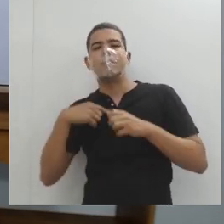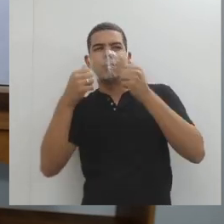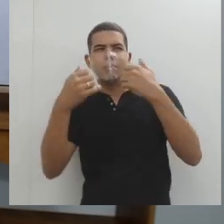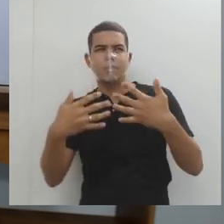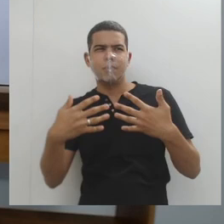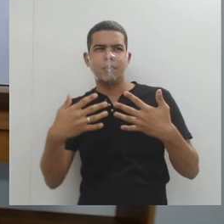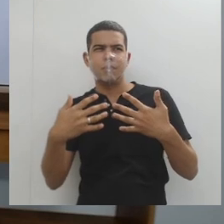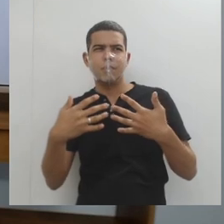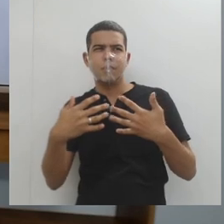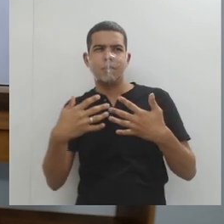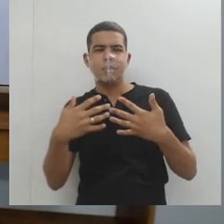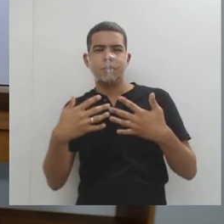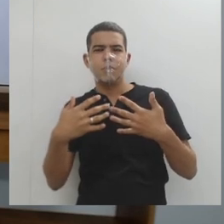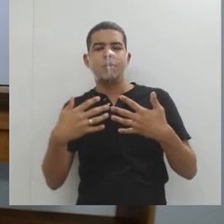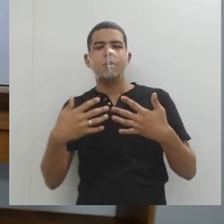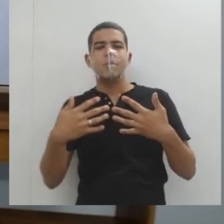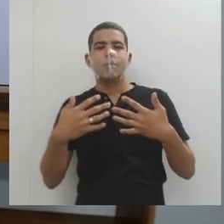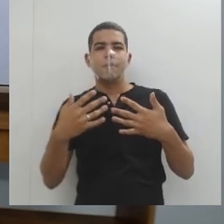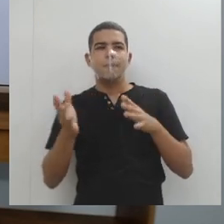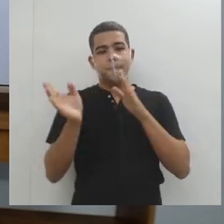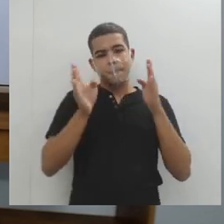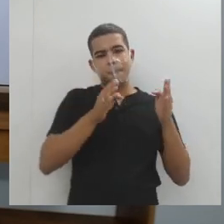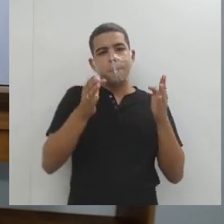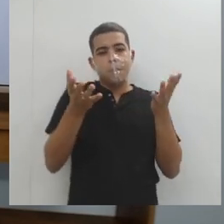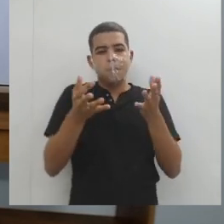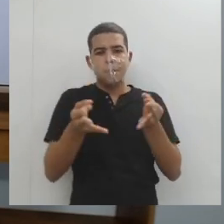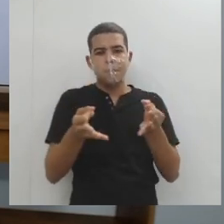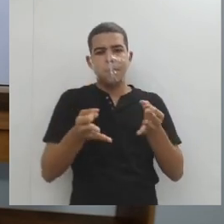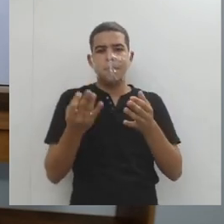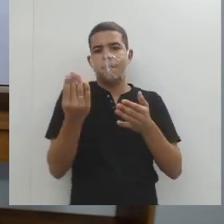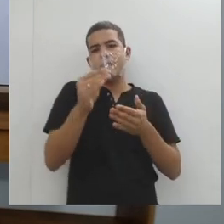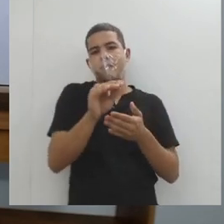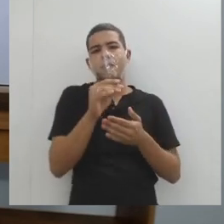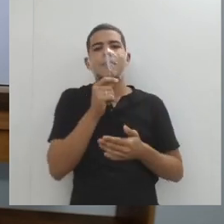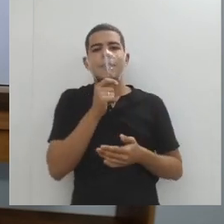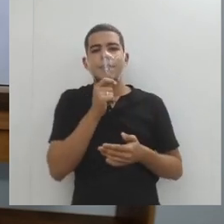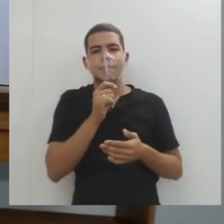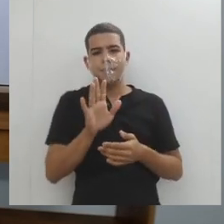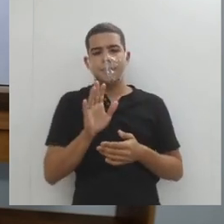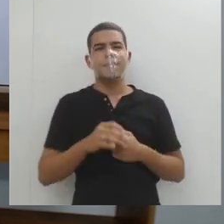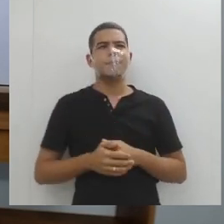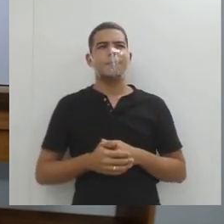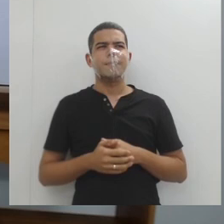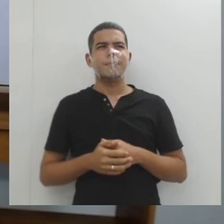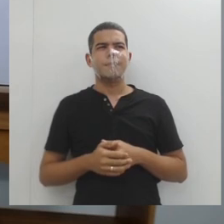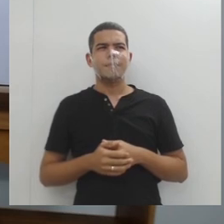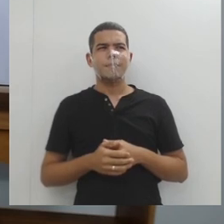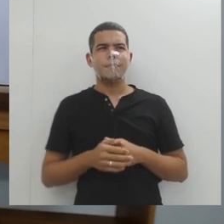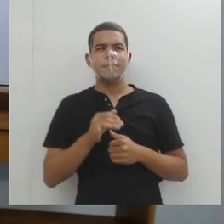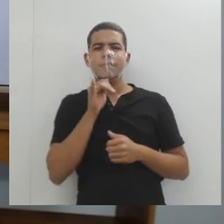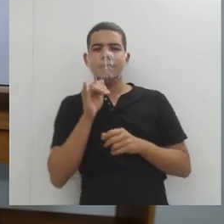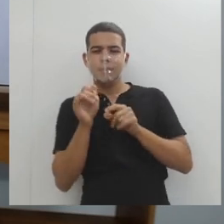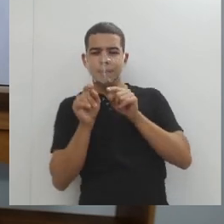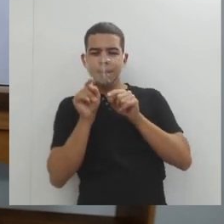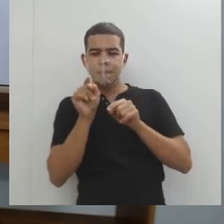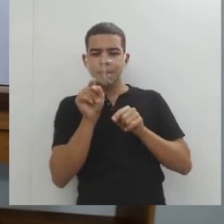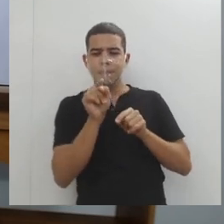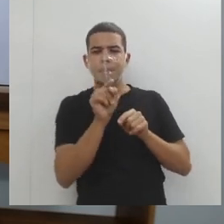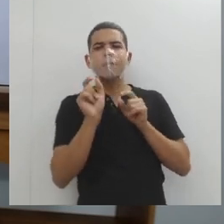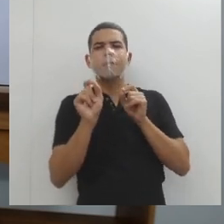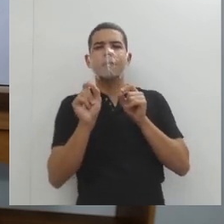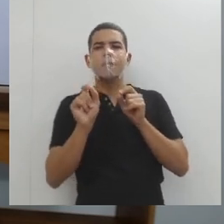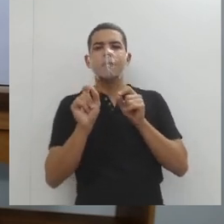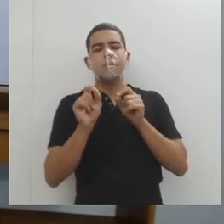entrar aqui, porque a ação ainda acontece, tá? Ela se prolonga. Aqui eu vou colocar reticências, tá? Para que vocês lembrem de que